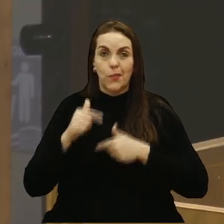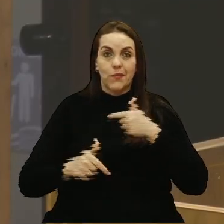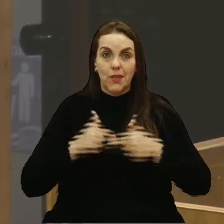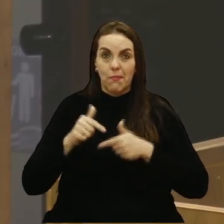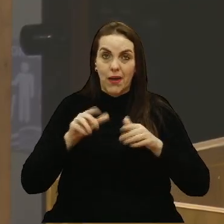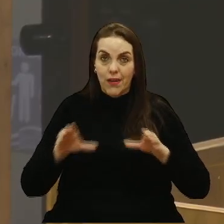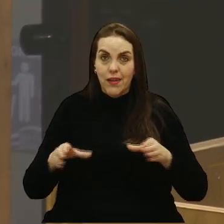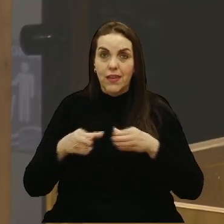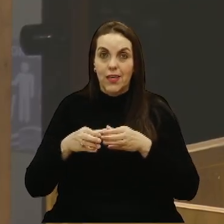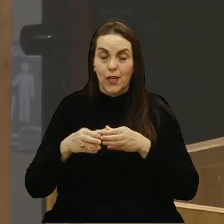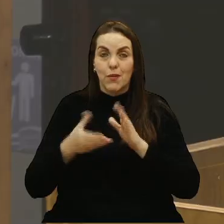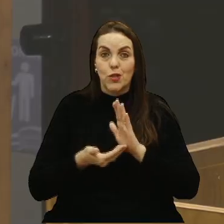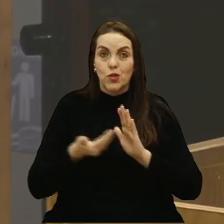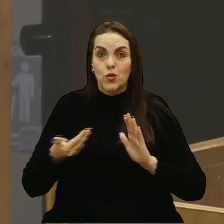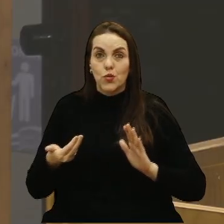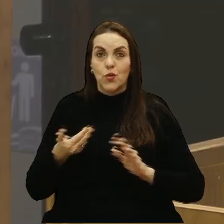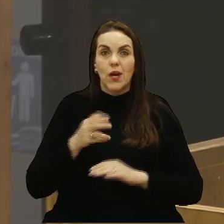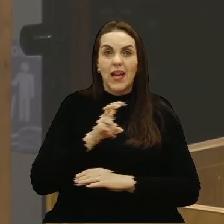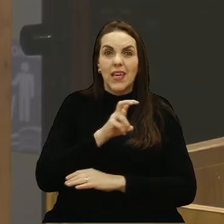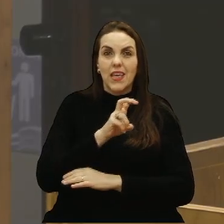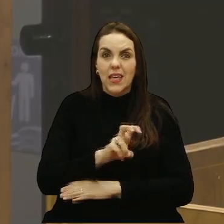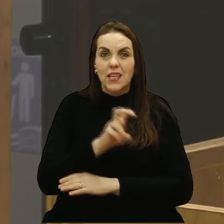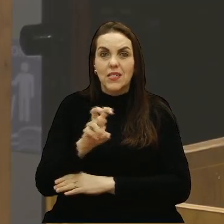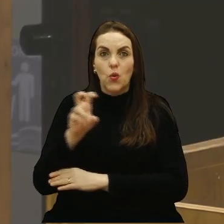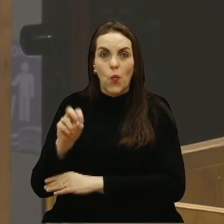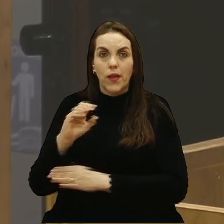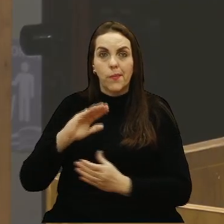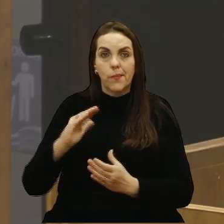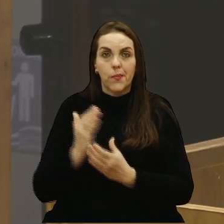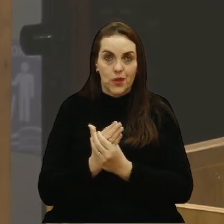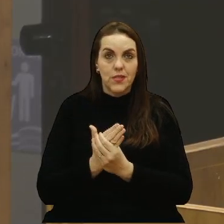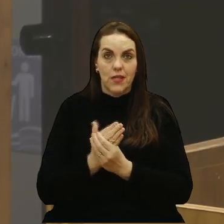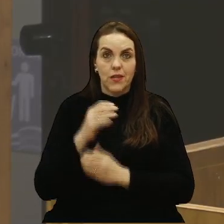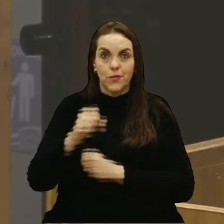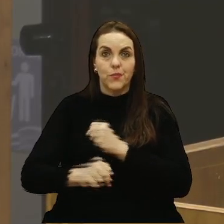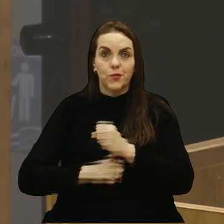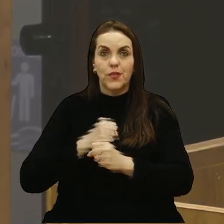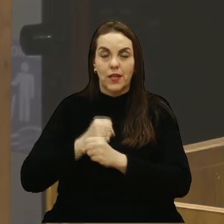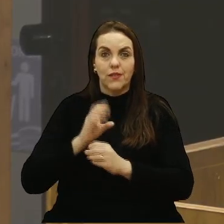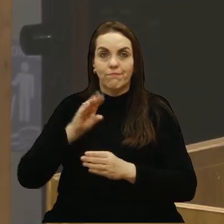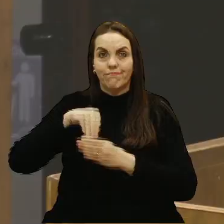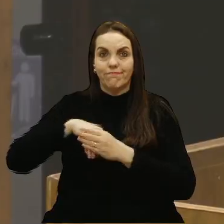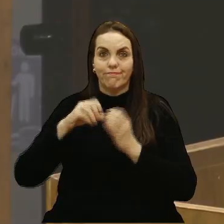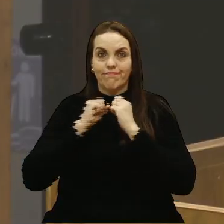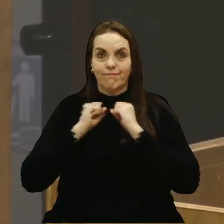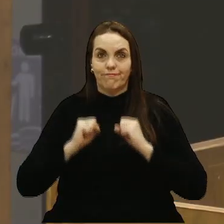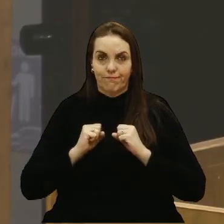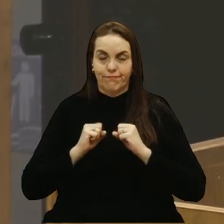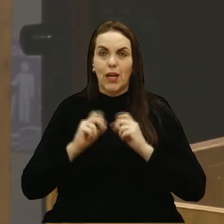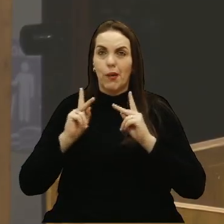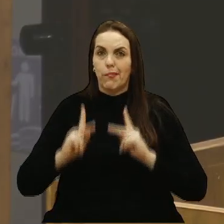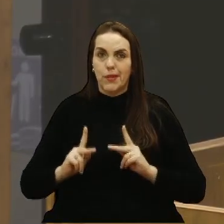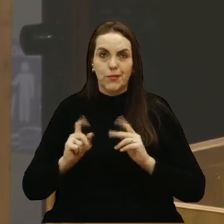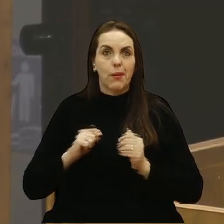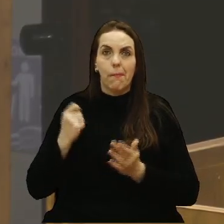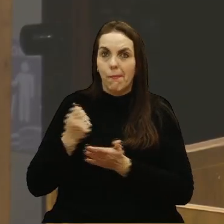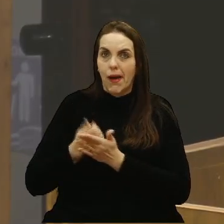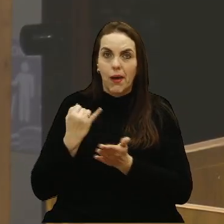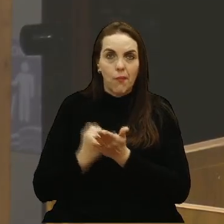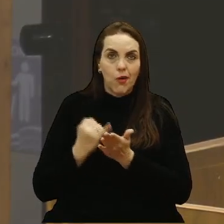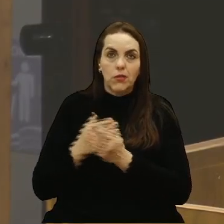retirar cerca de 550 processos por ano da Secretaria. É o contribuinte que não tem mais que vir para a Prefeitura,